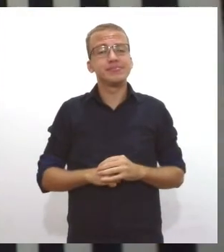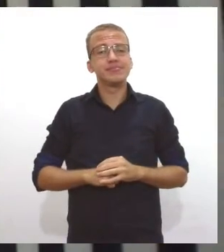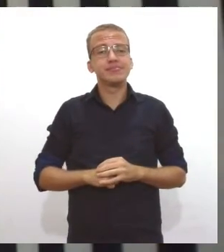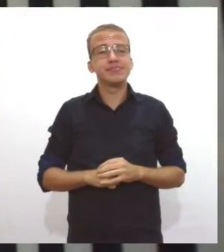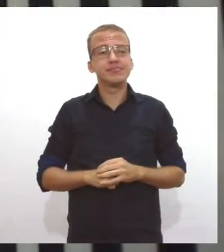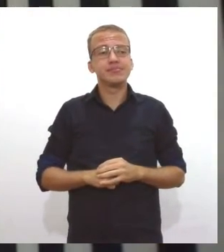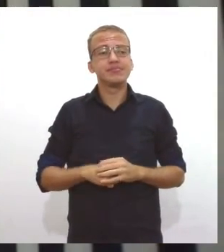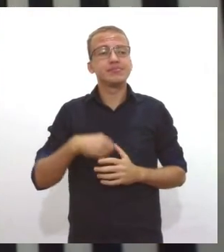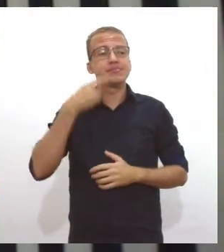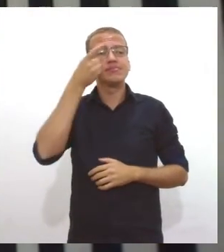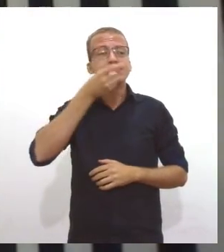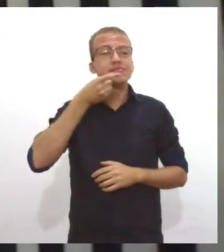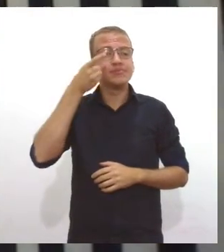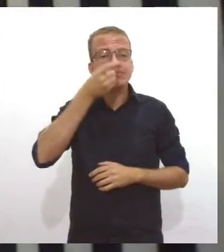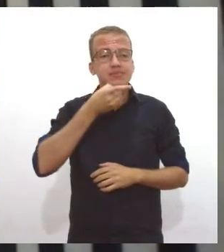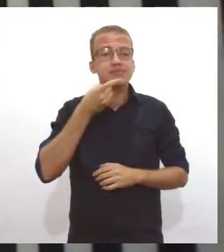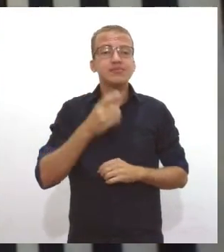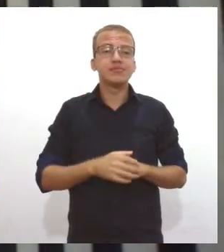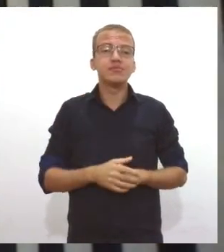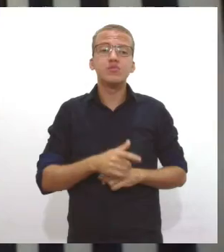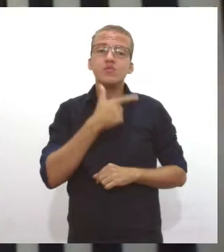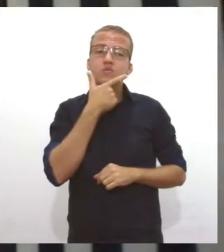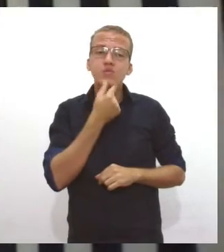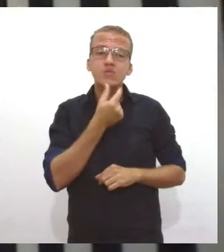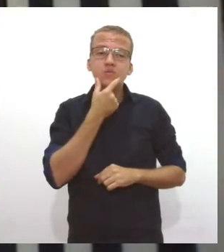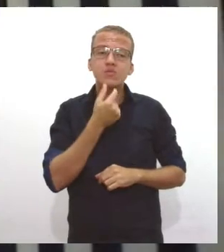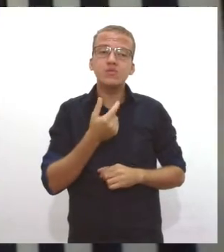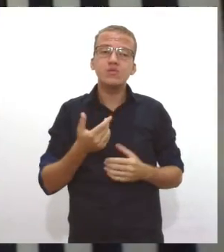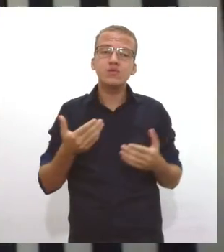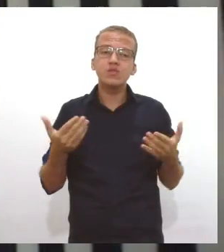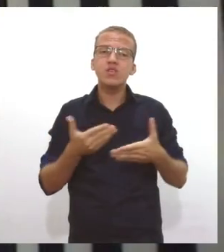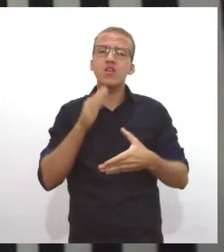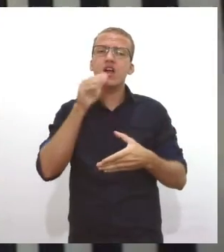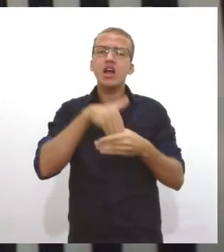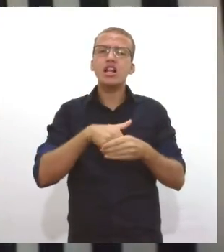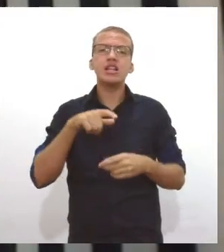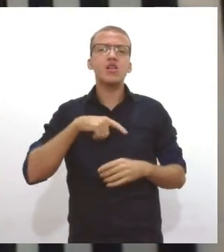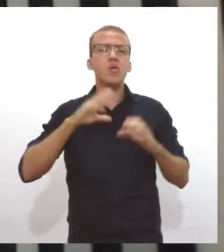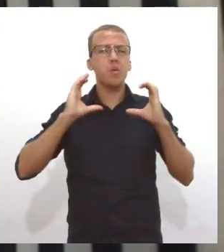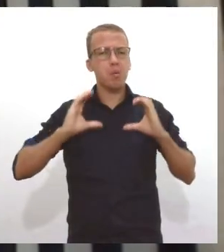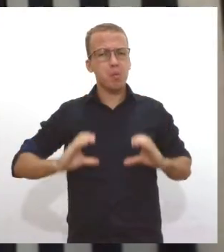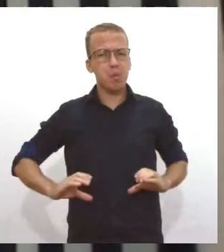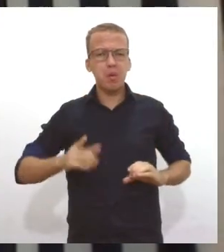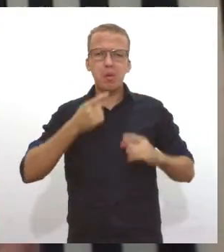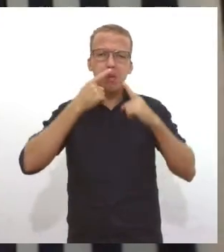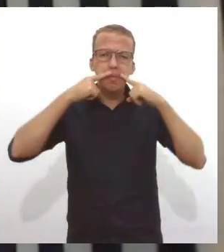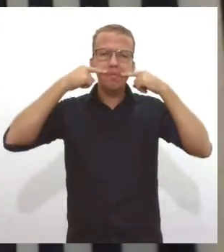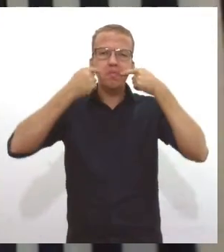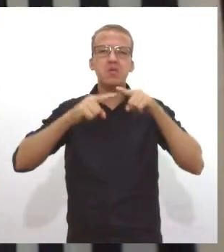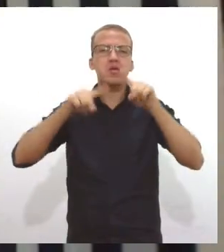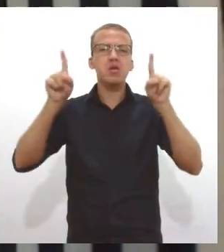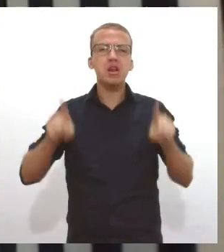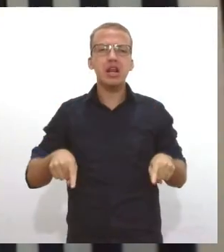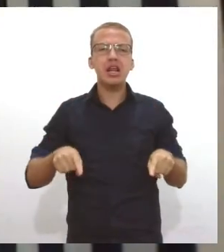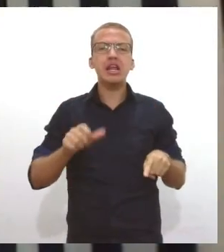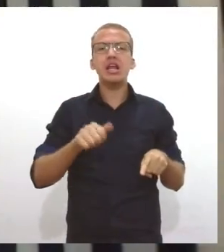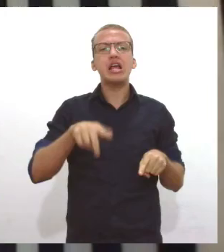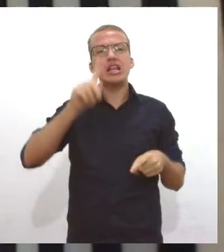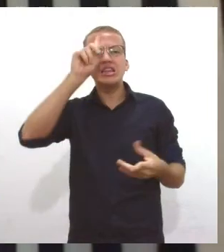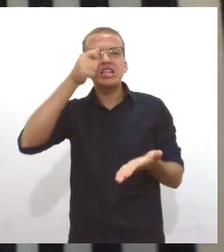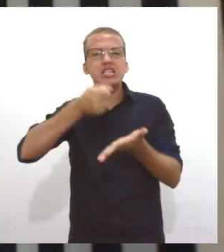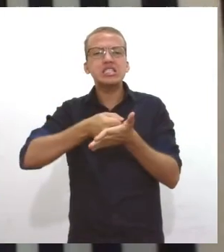deputados especialmente votaram hoje de forma machista colocando eu tinha que decidir o salário no patrão